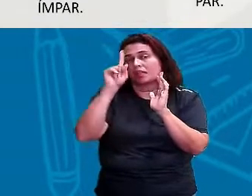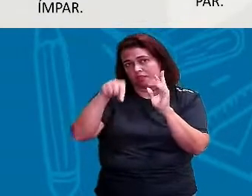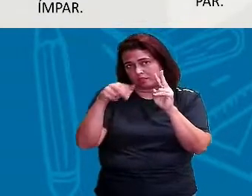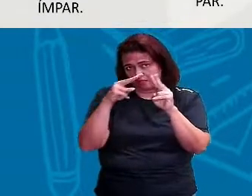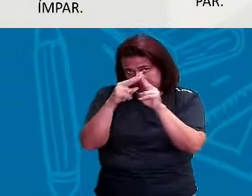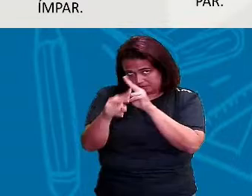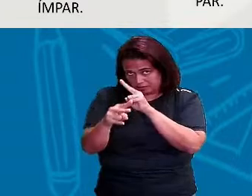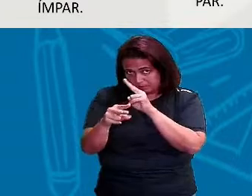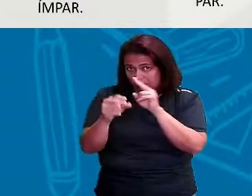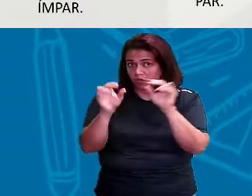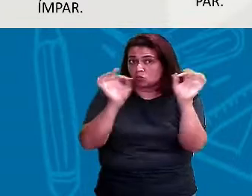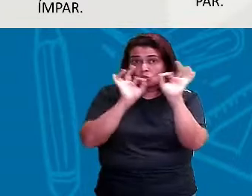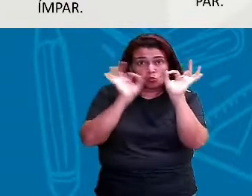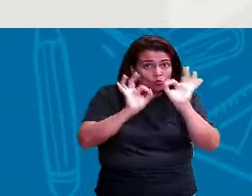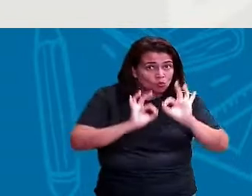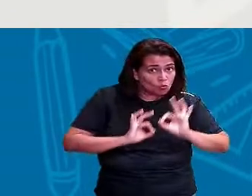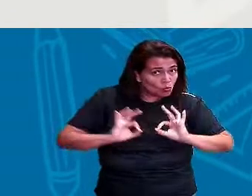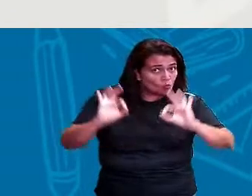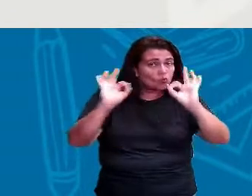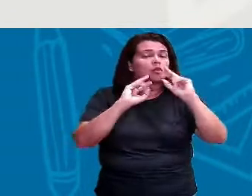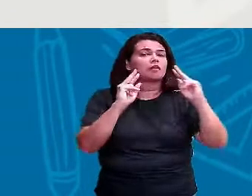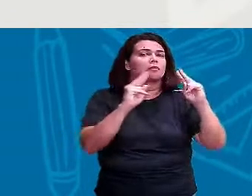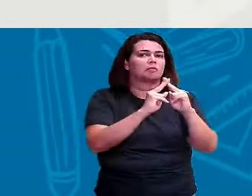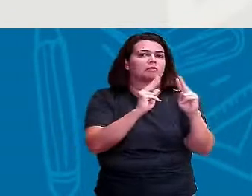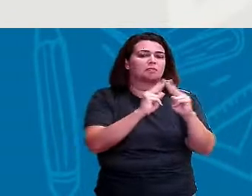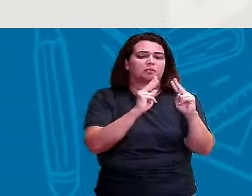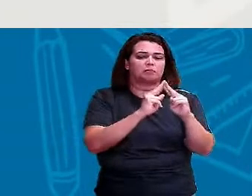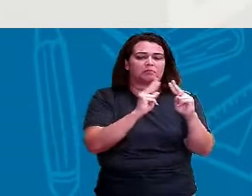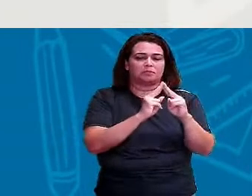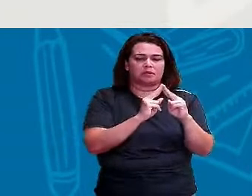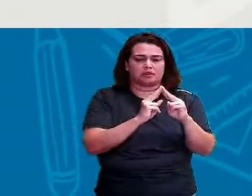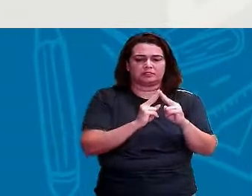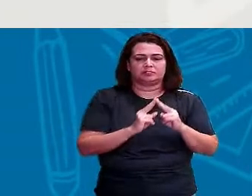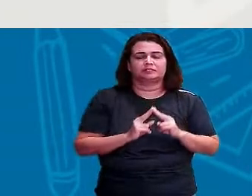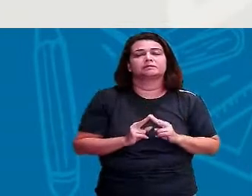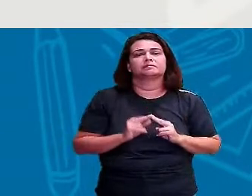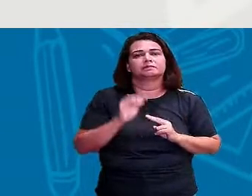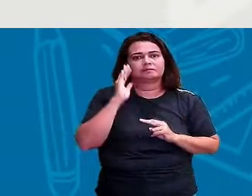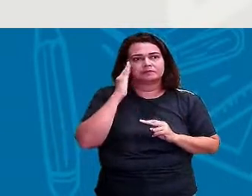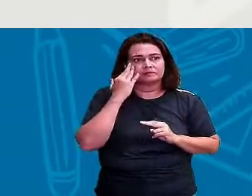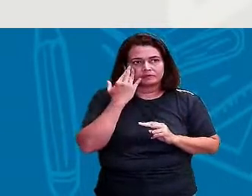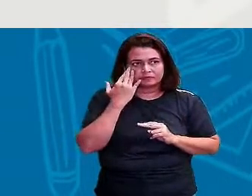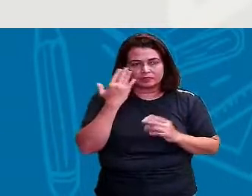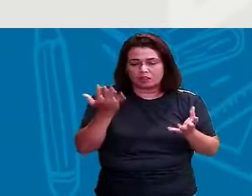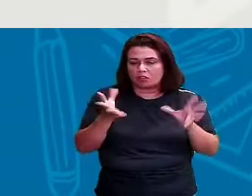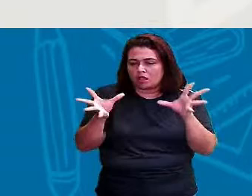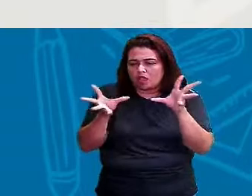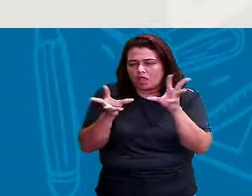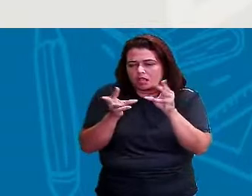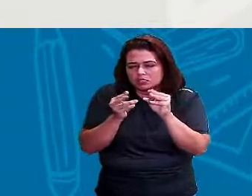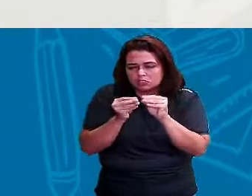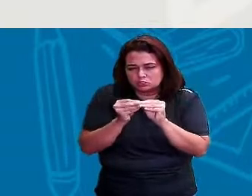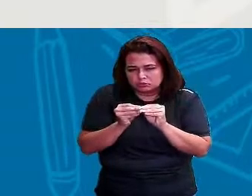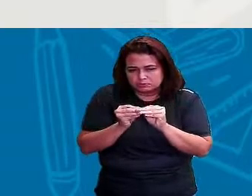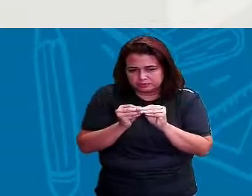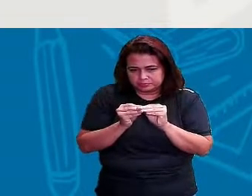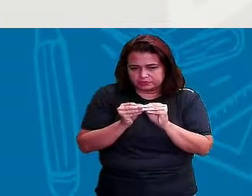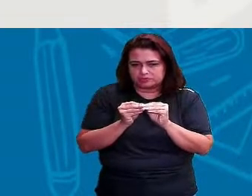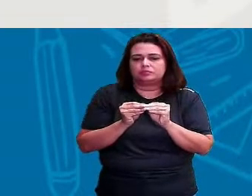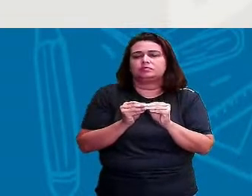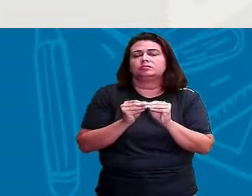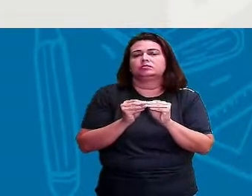sobrou, ele é par, tá certo, gente? Então, só para a gente finalizar, resumir aí